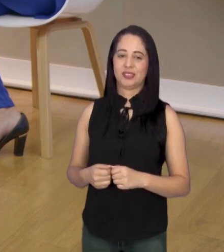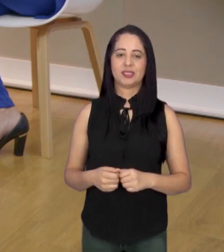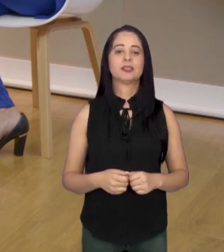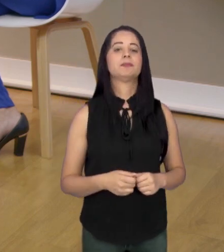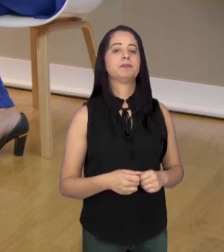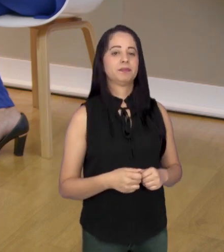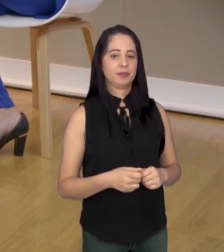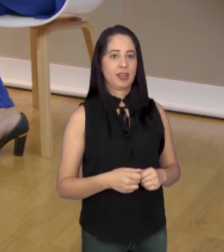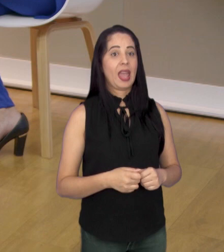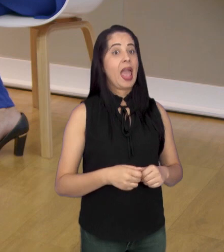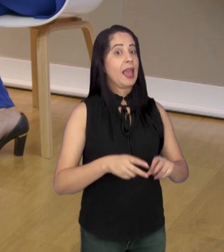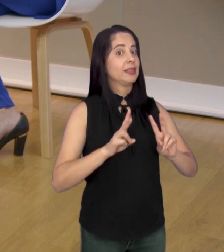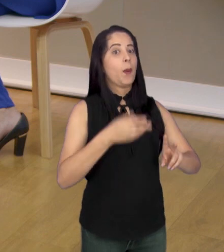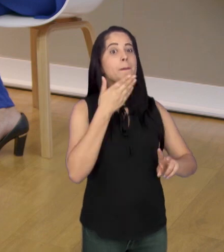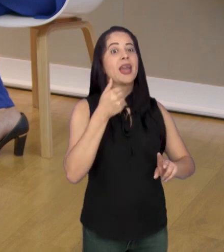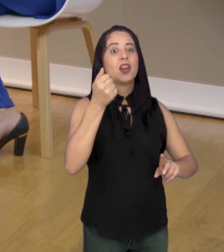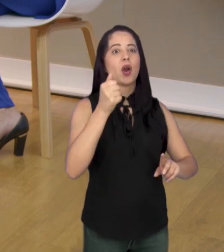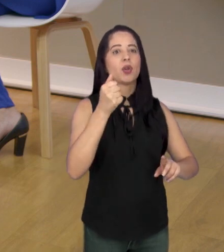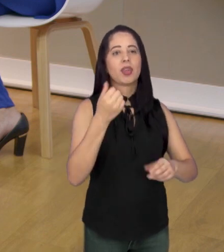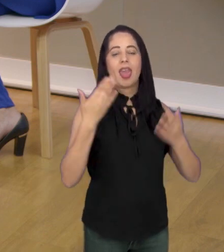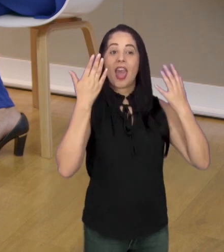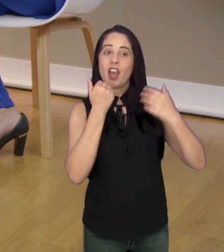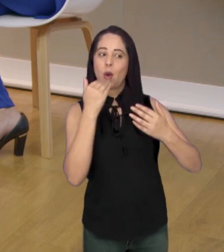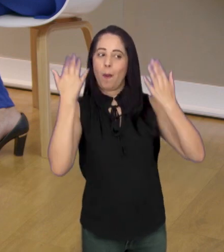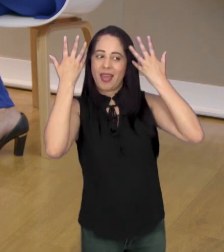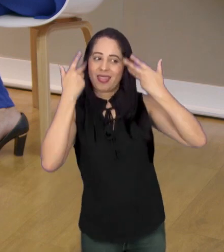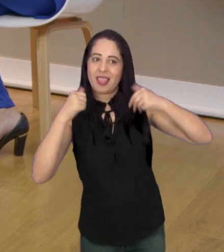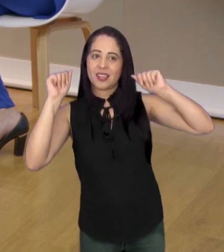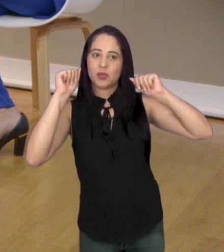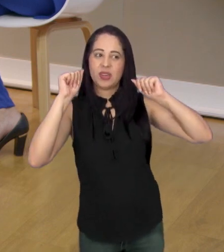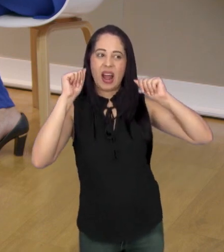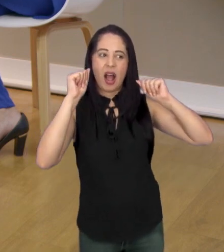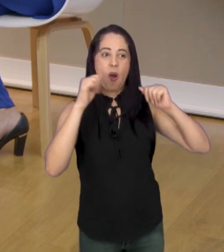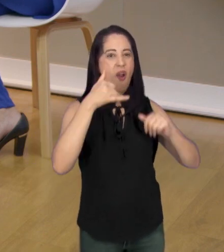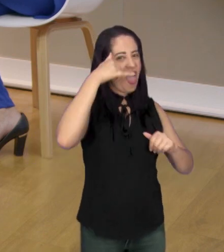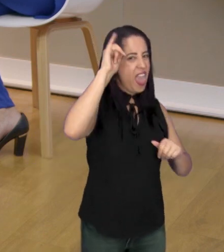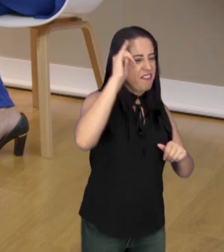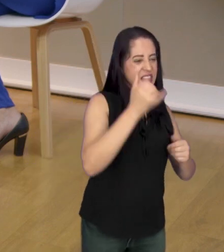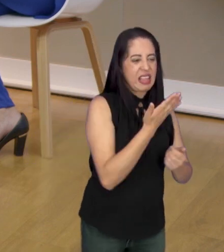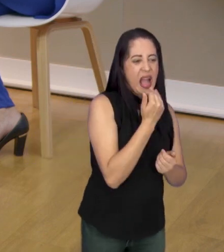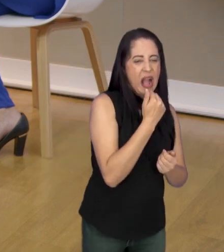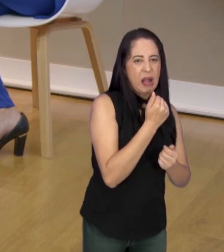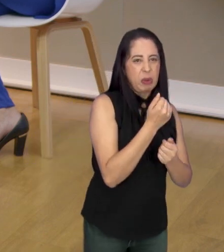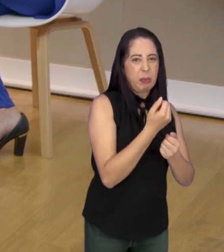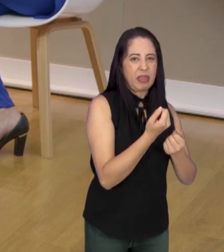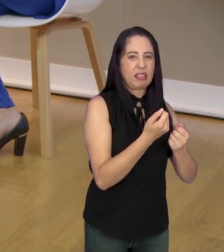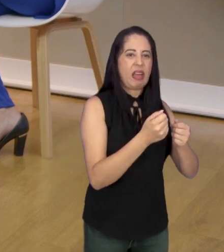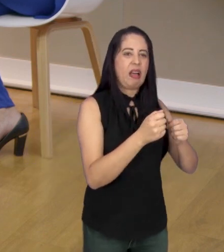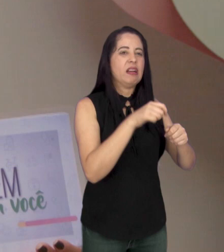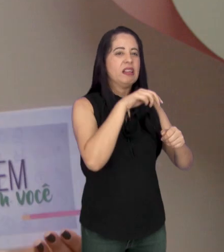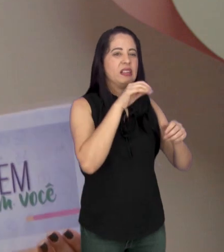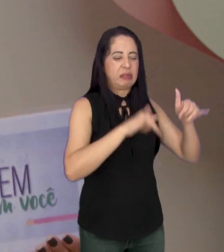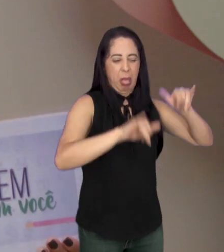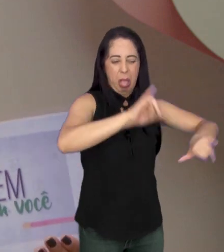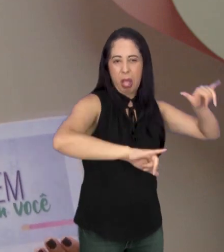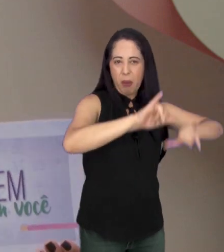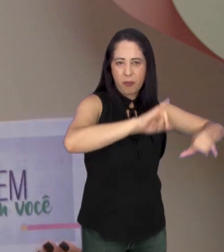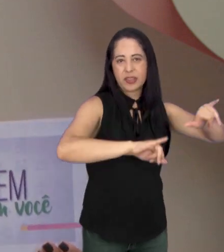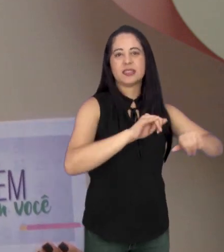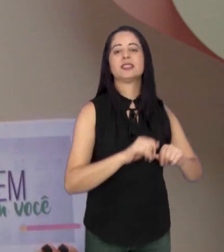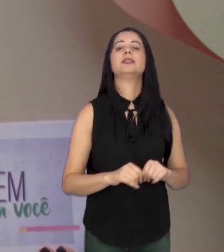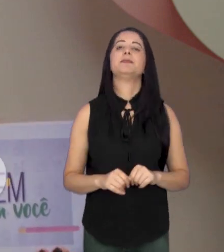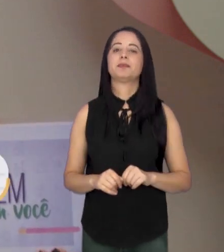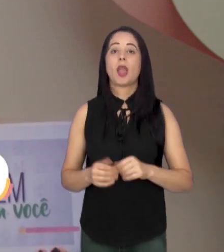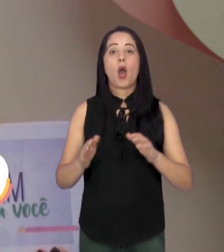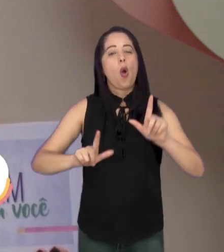isso aí, descasca mais, E desembala menos, exatamente. Ótimo, muito obrigada, viu? Obrigada a você. O De Bem com Você de